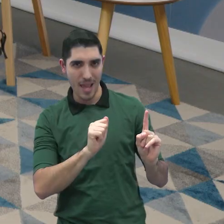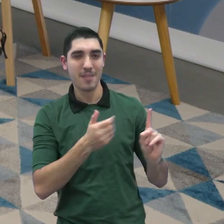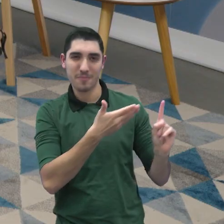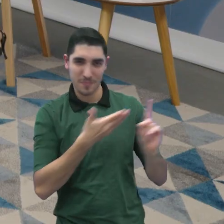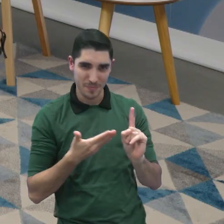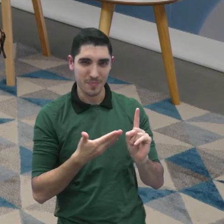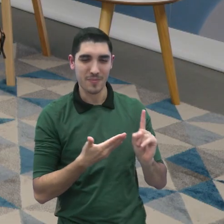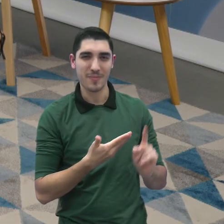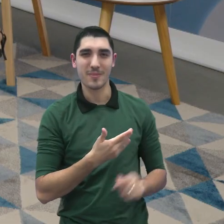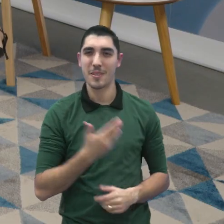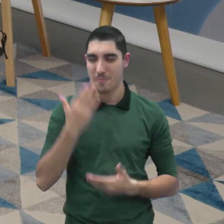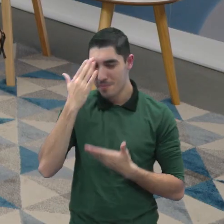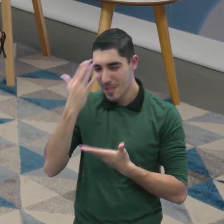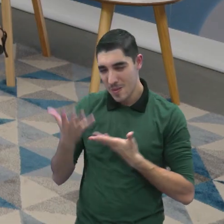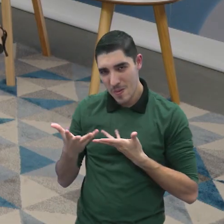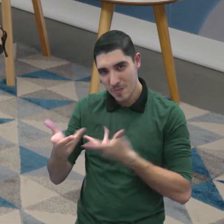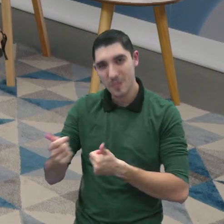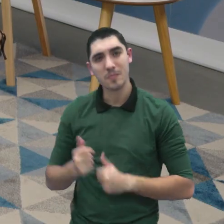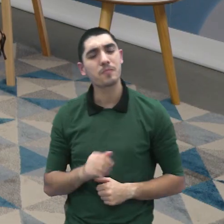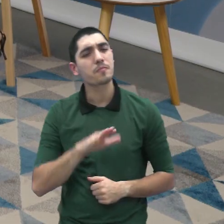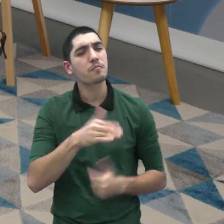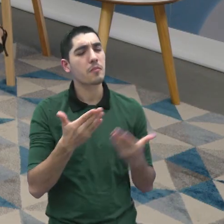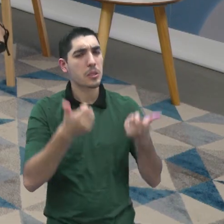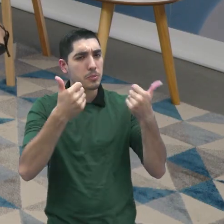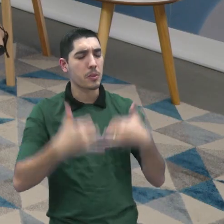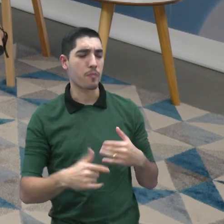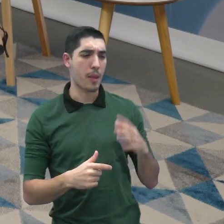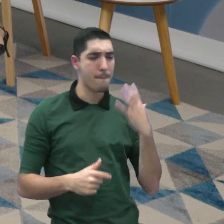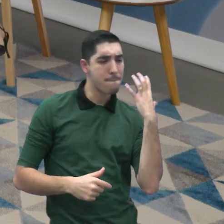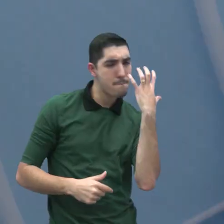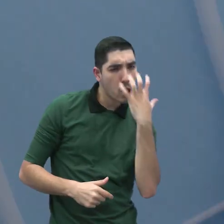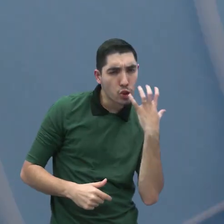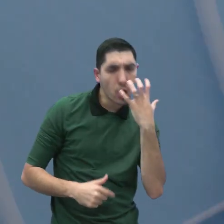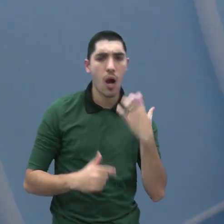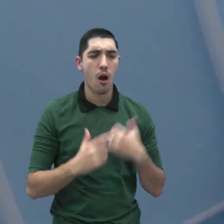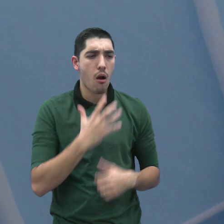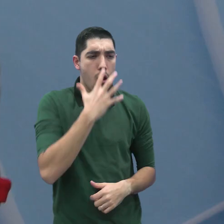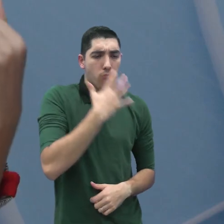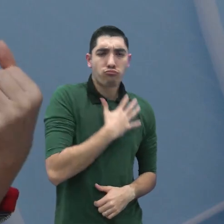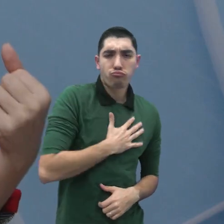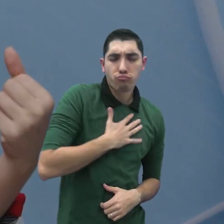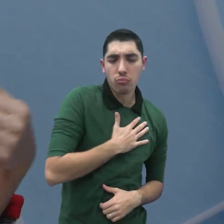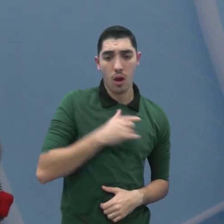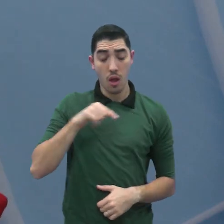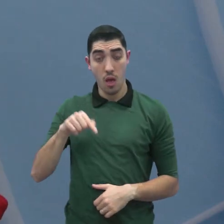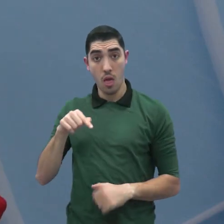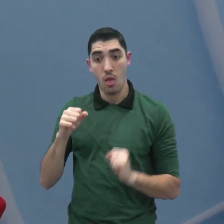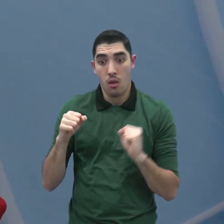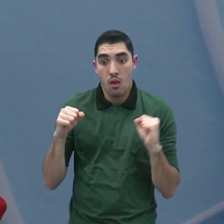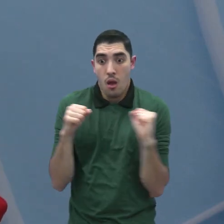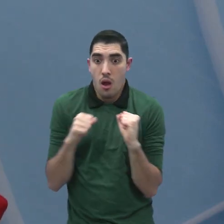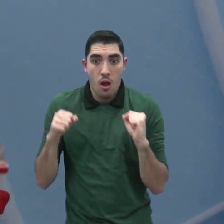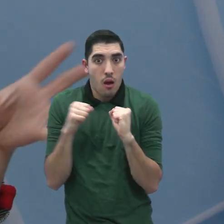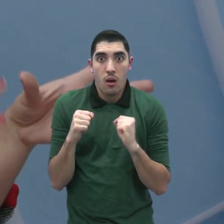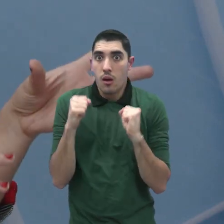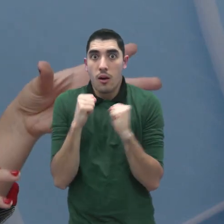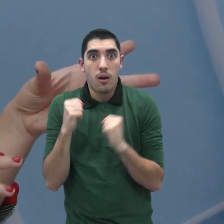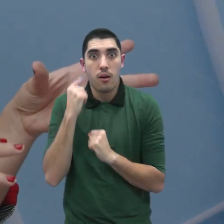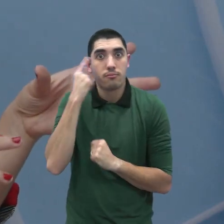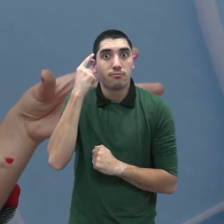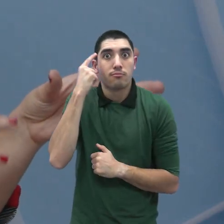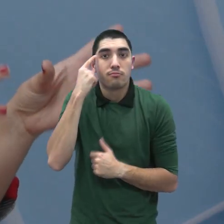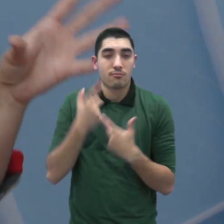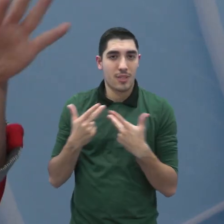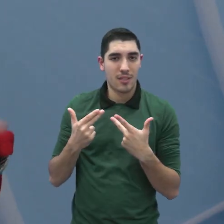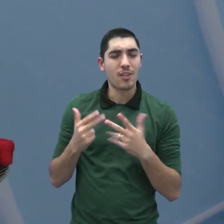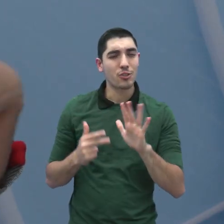Então vamos lá. Paixão e fanatismo. Muitas pessoas ainda confundem. A gente até fez uma enquete nas redes sociais perguntando